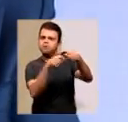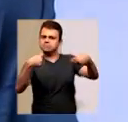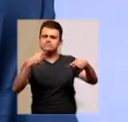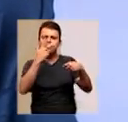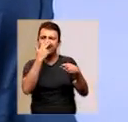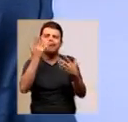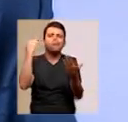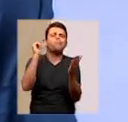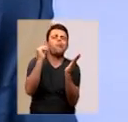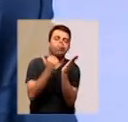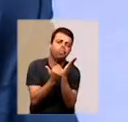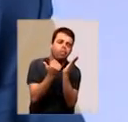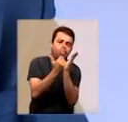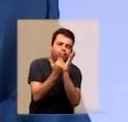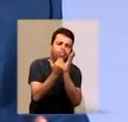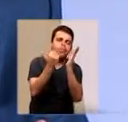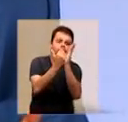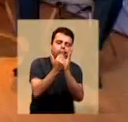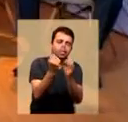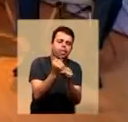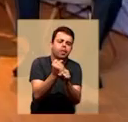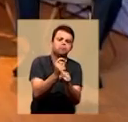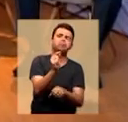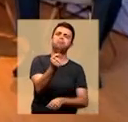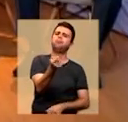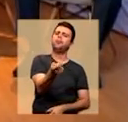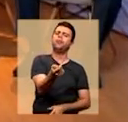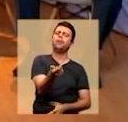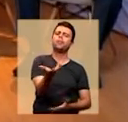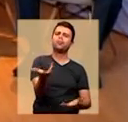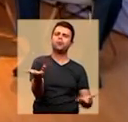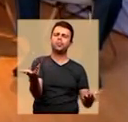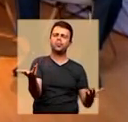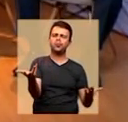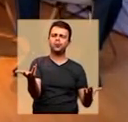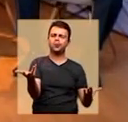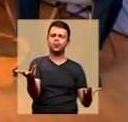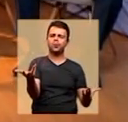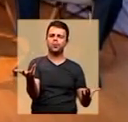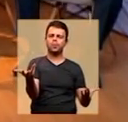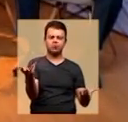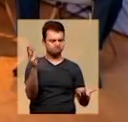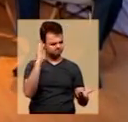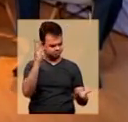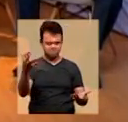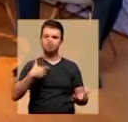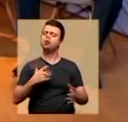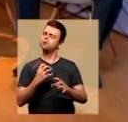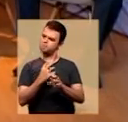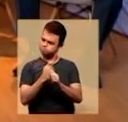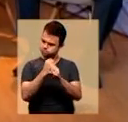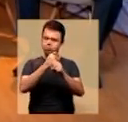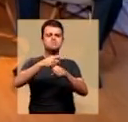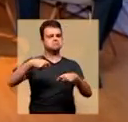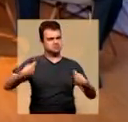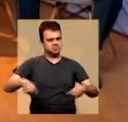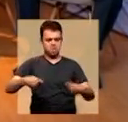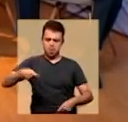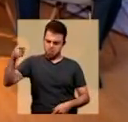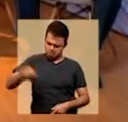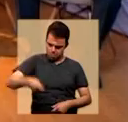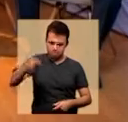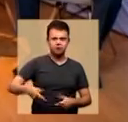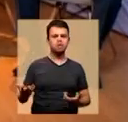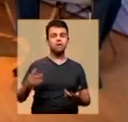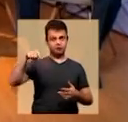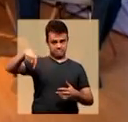e aumenta um pouco. E daria muito pouquinho. Eu sustentei essa tese de que as penas deveriam ser somadas.